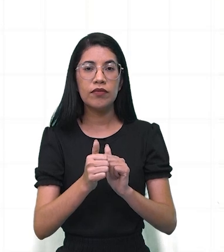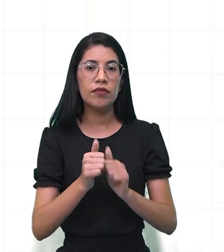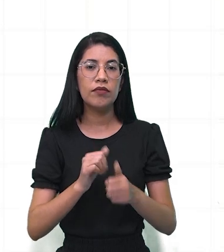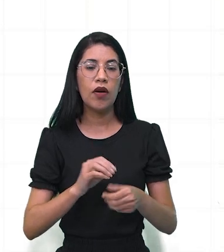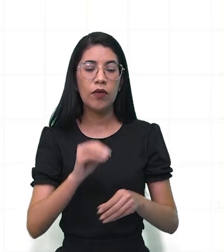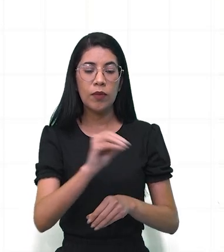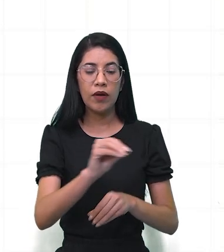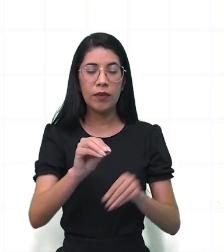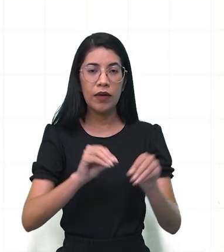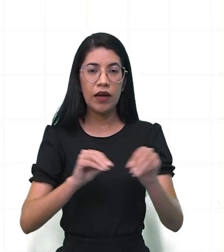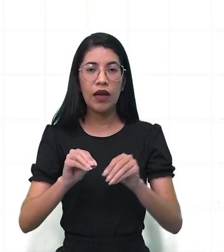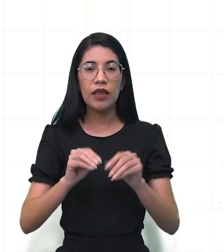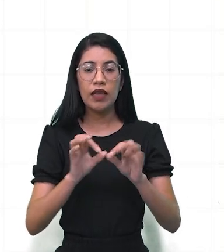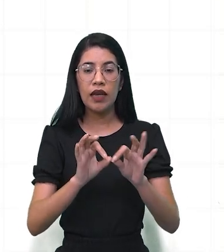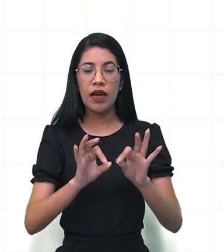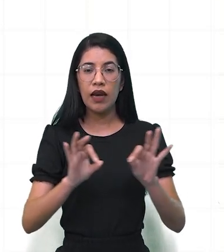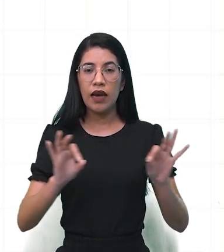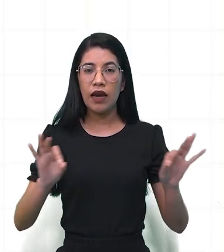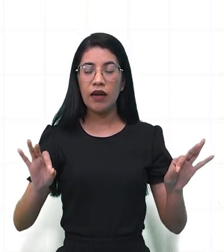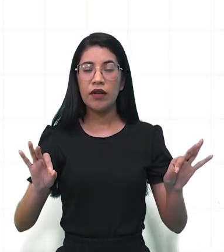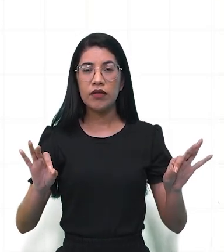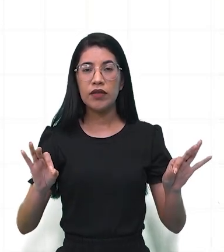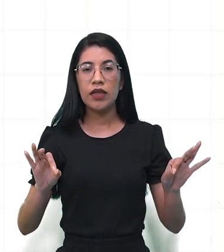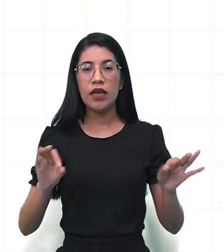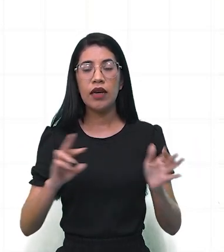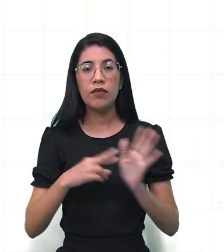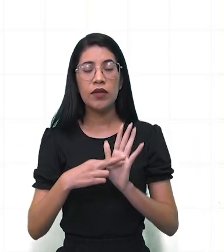seu comprimento expresso por C.